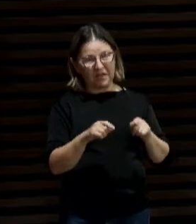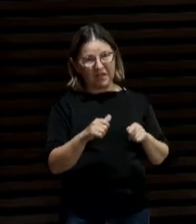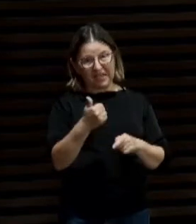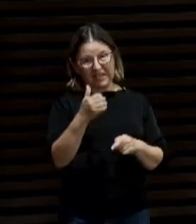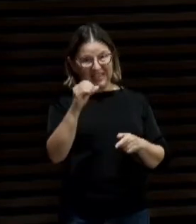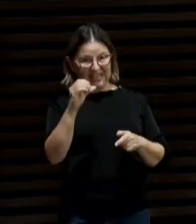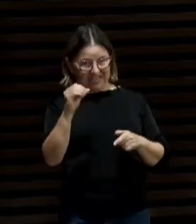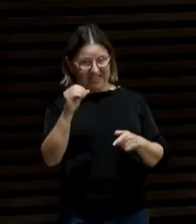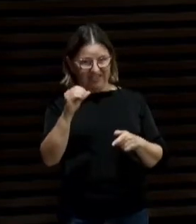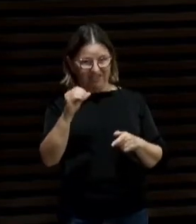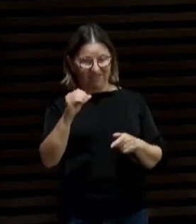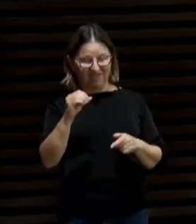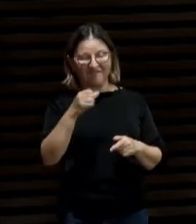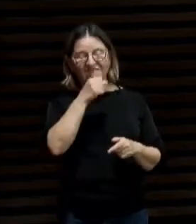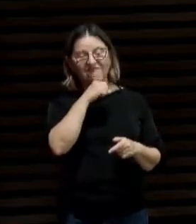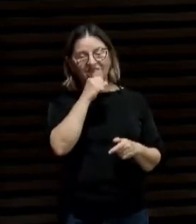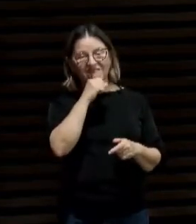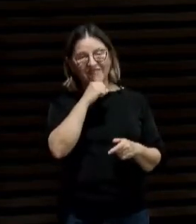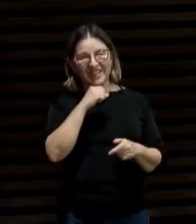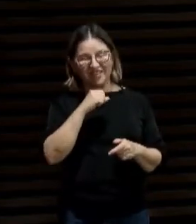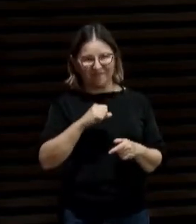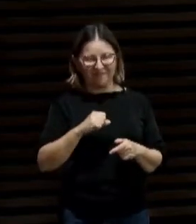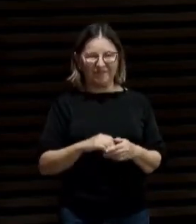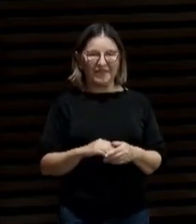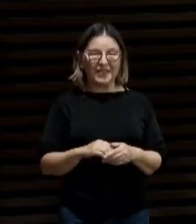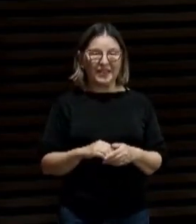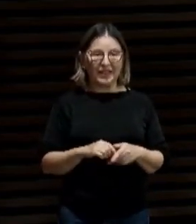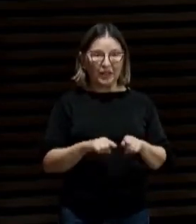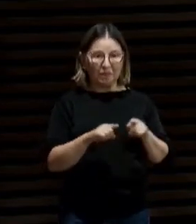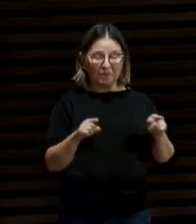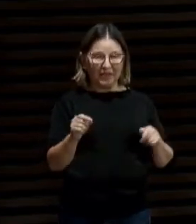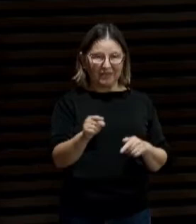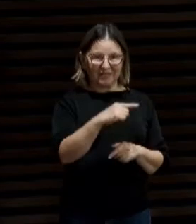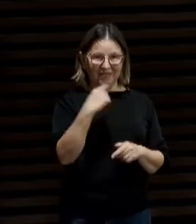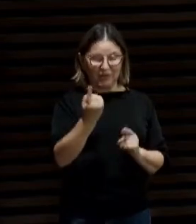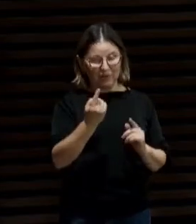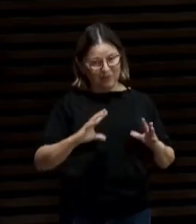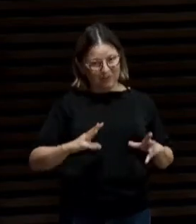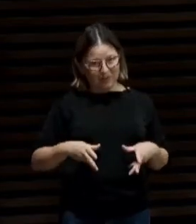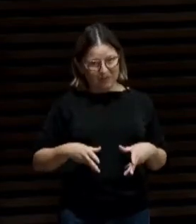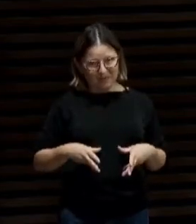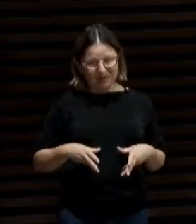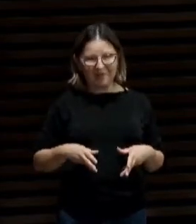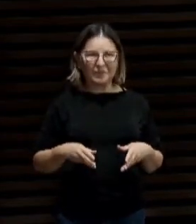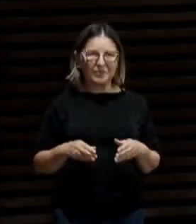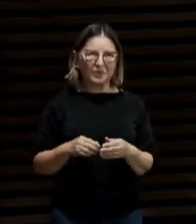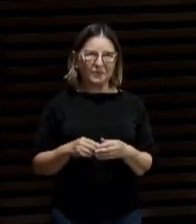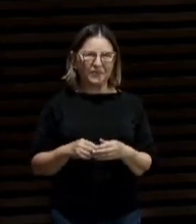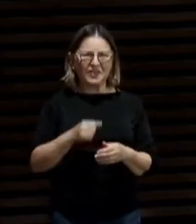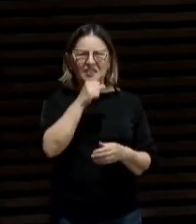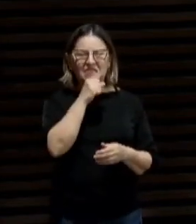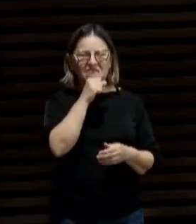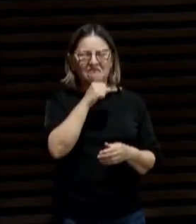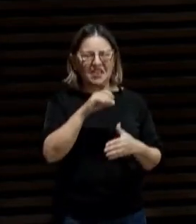nosso corpo. Ele chama aqui o nosso homem exterior, que se corrompe. Nós estamos sujeitos a envelhecimento,